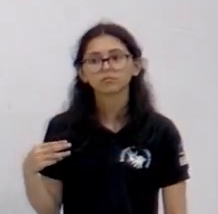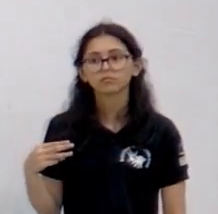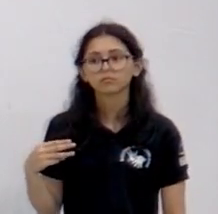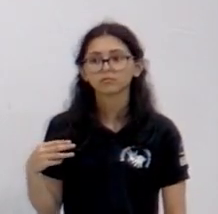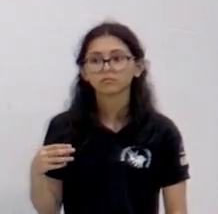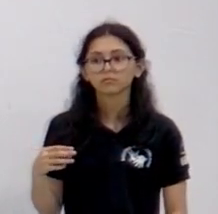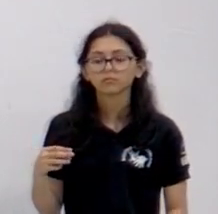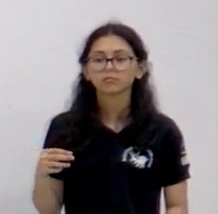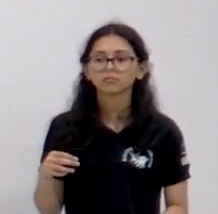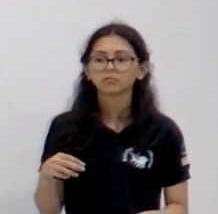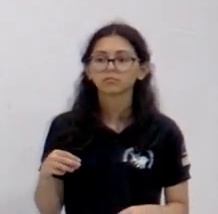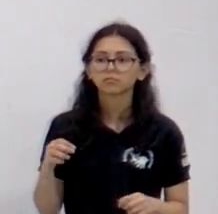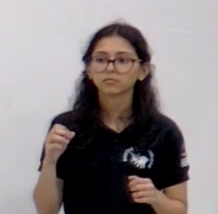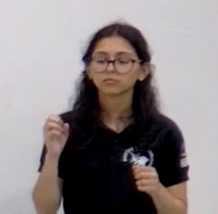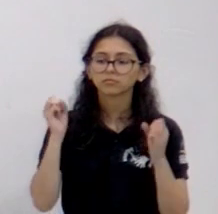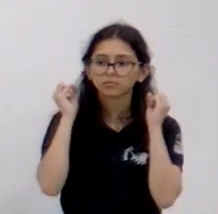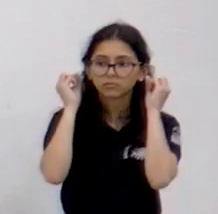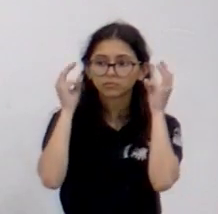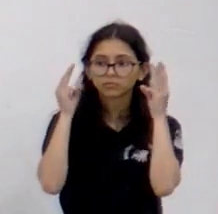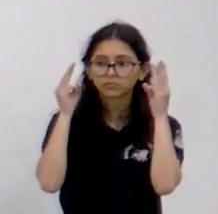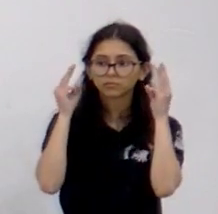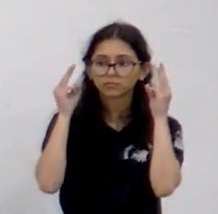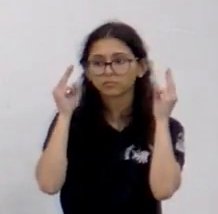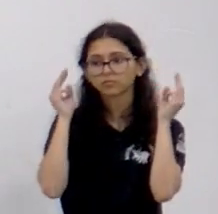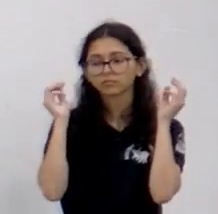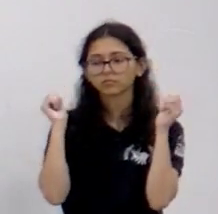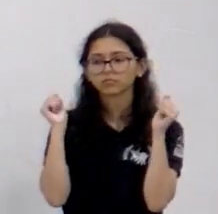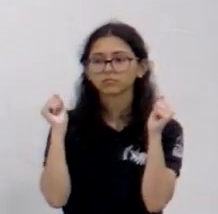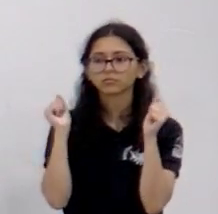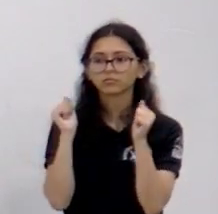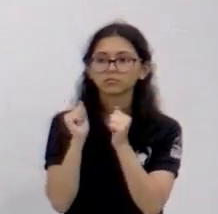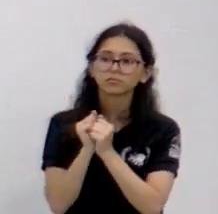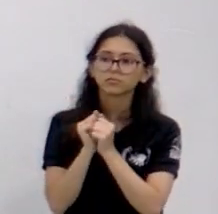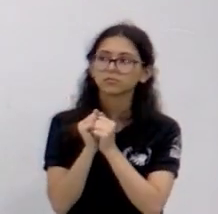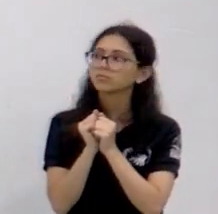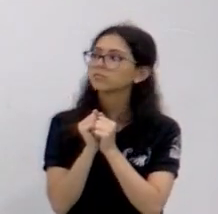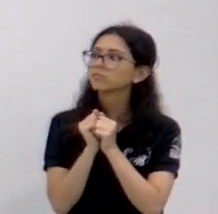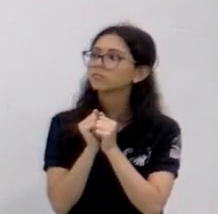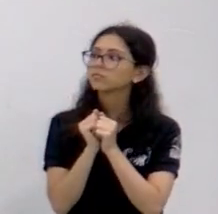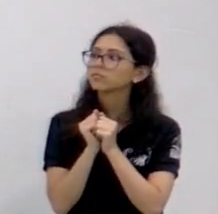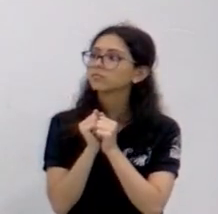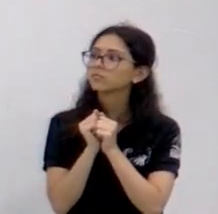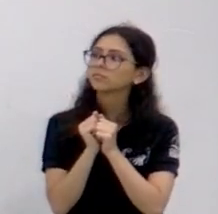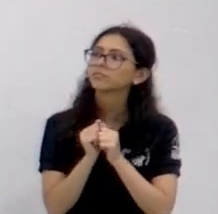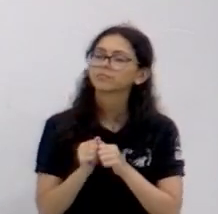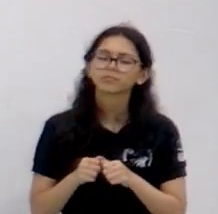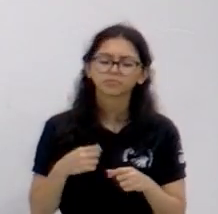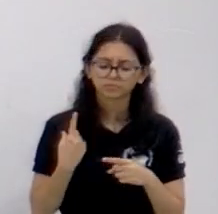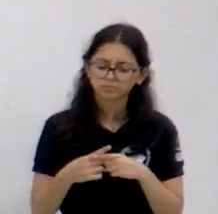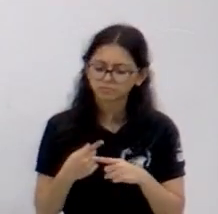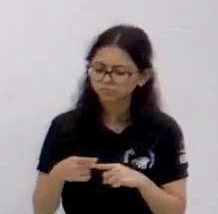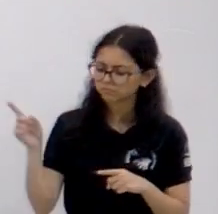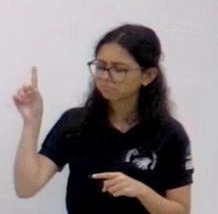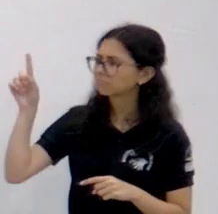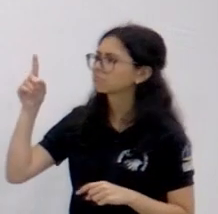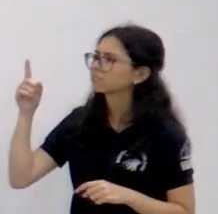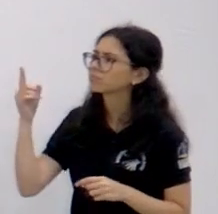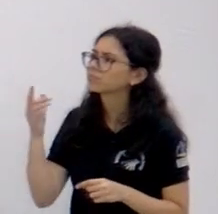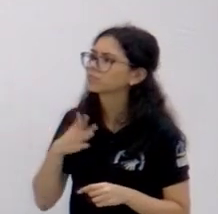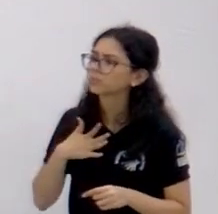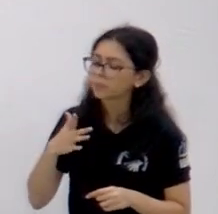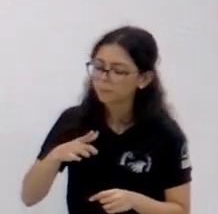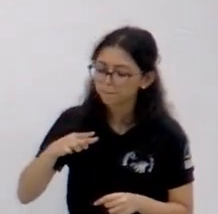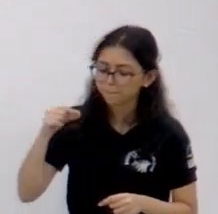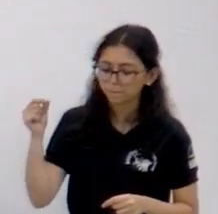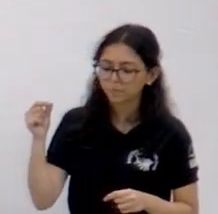disse: destruirás o justo com o ímpio. Se houver porventura 50 justos na cidade, destruirás ainda assim, e não pouparás o lugar